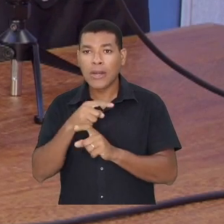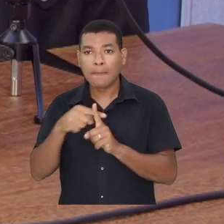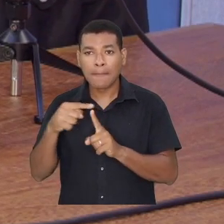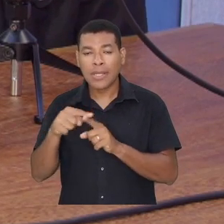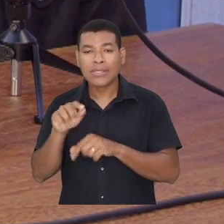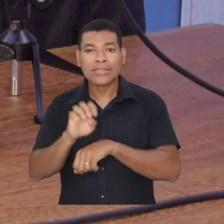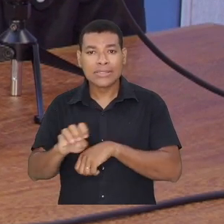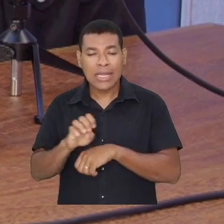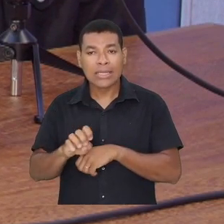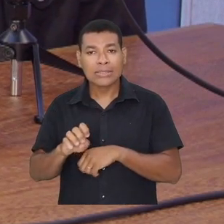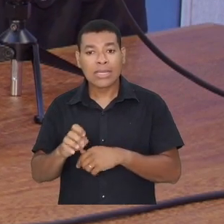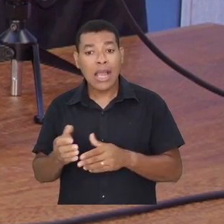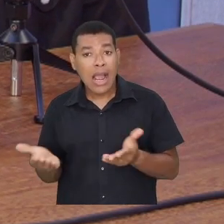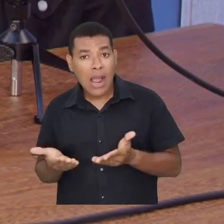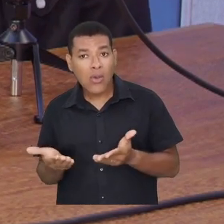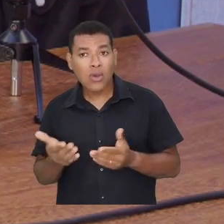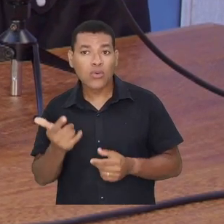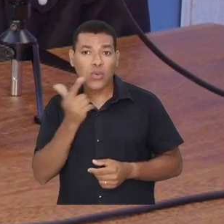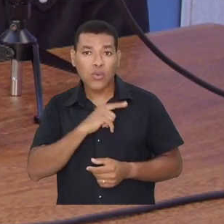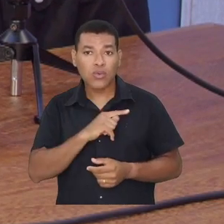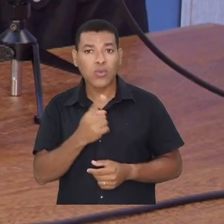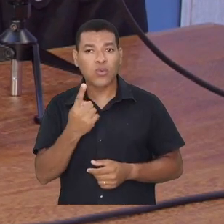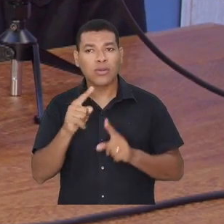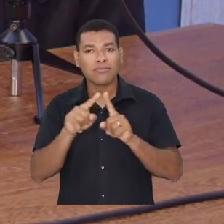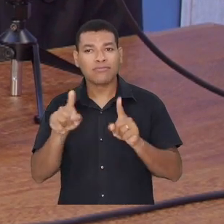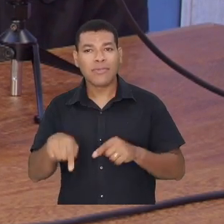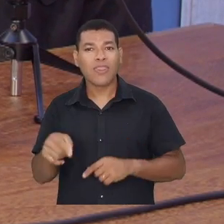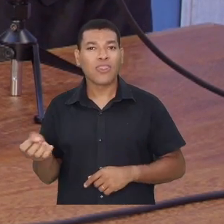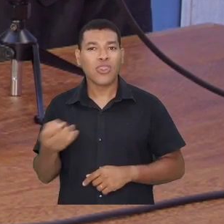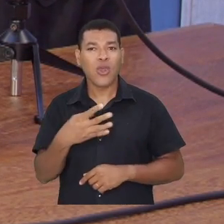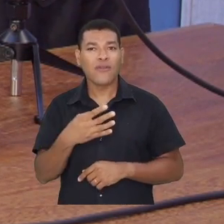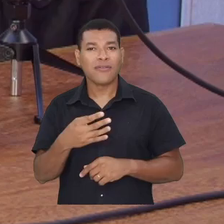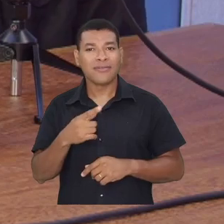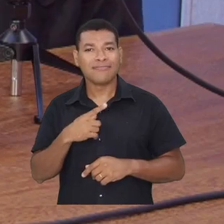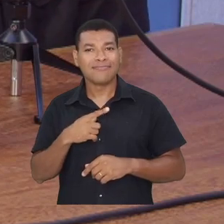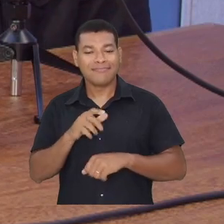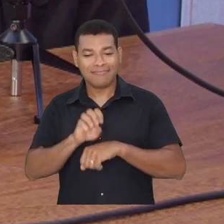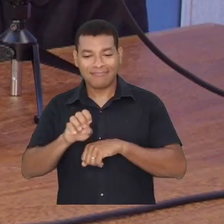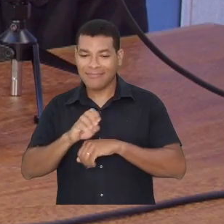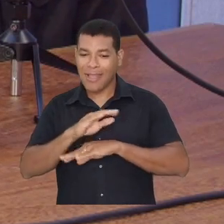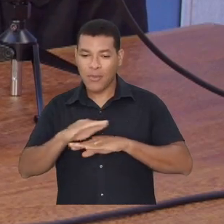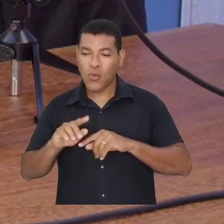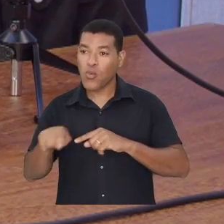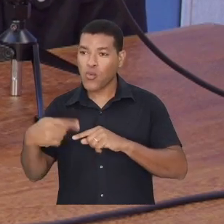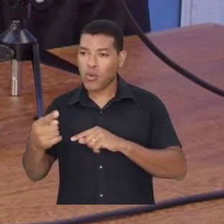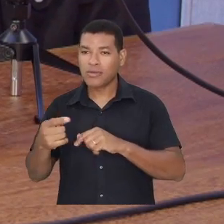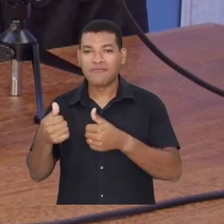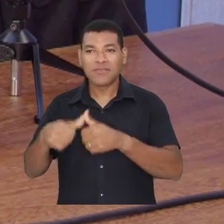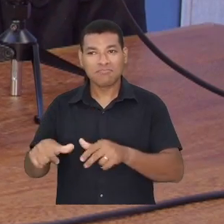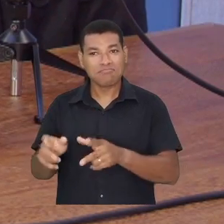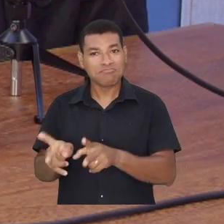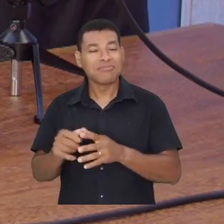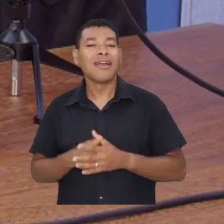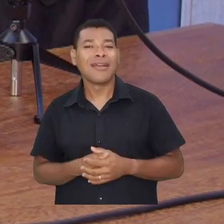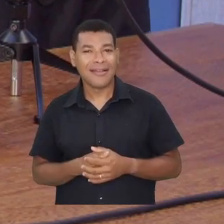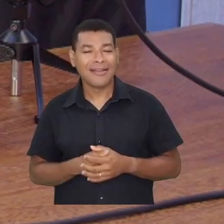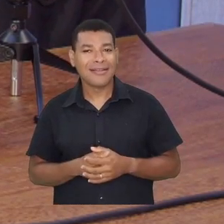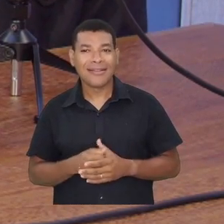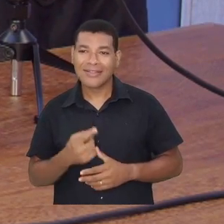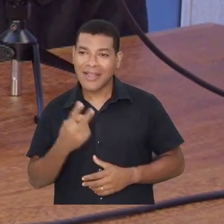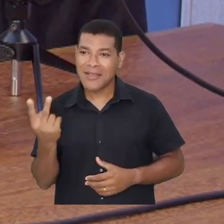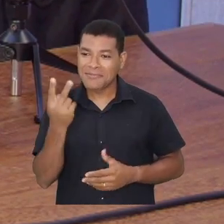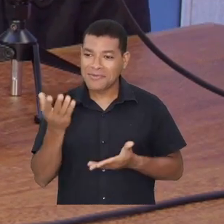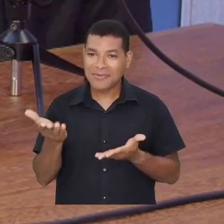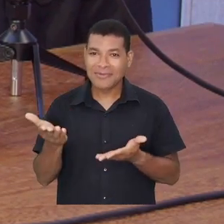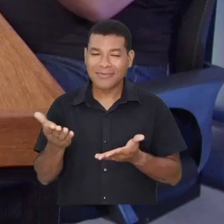teve no estágio e agora assumindo uma nova jornada. Isso é uma das coisas, assim, mais valiosas que tem, porque você vê...